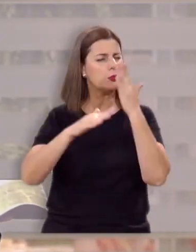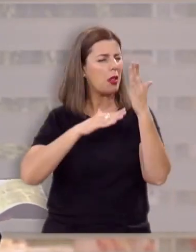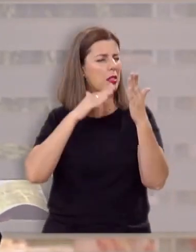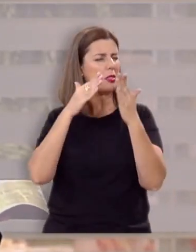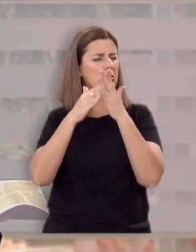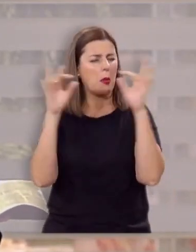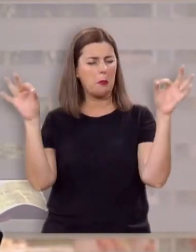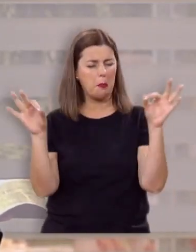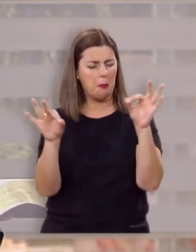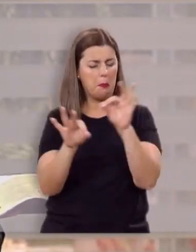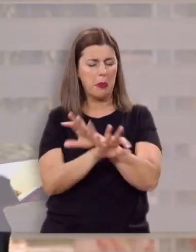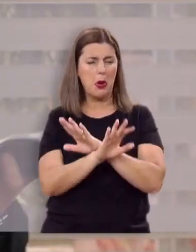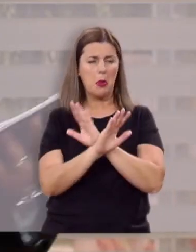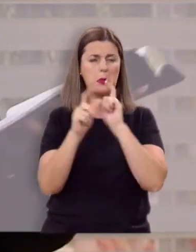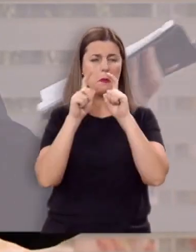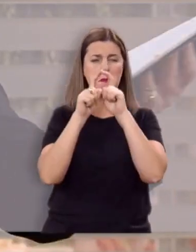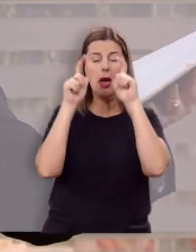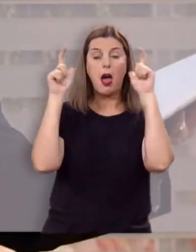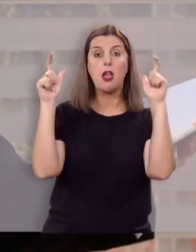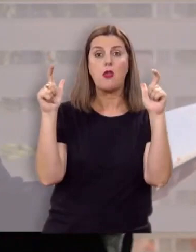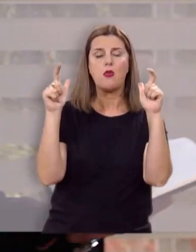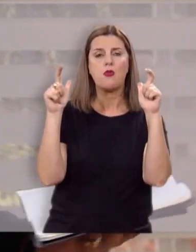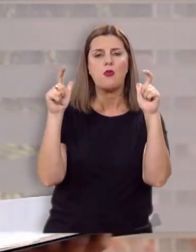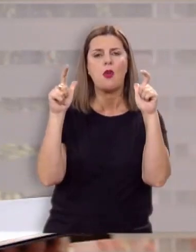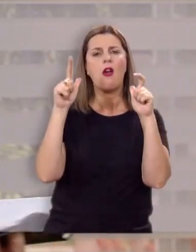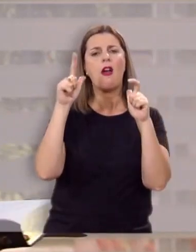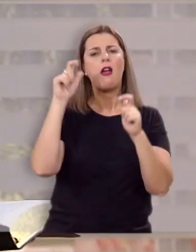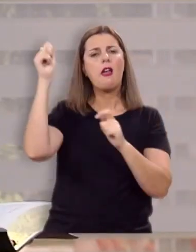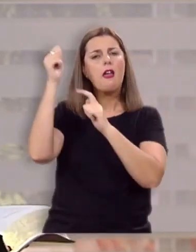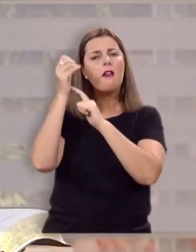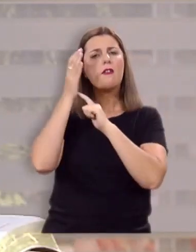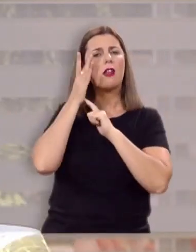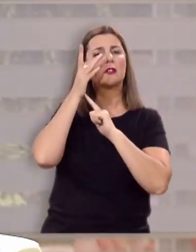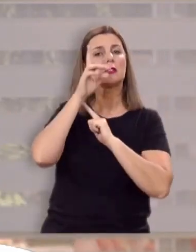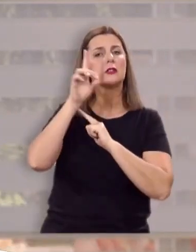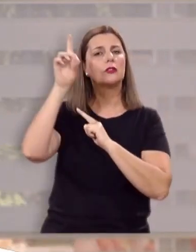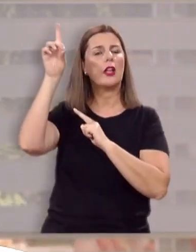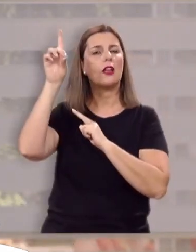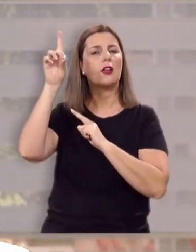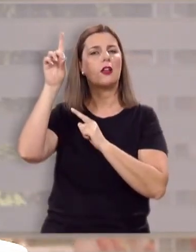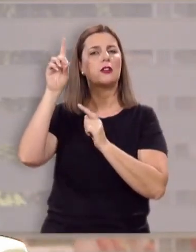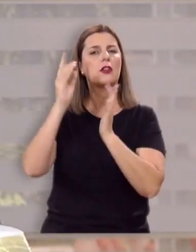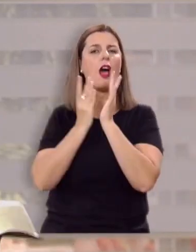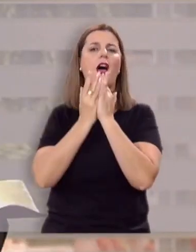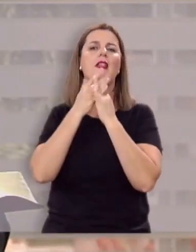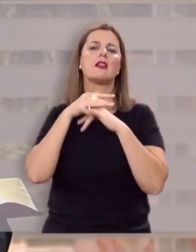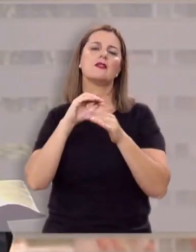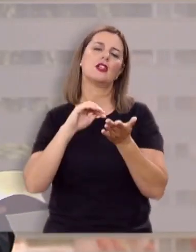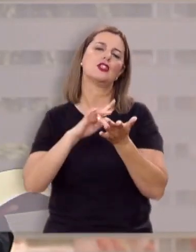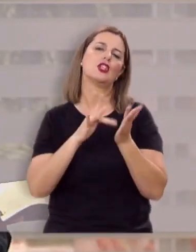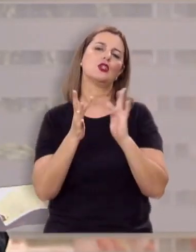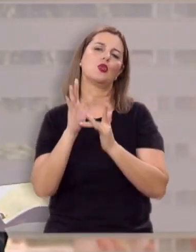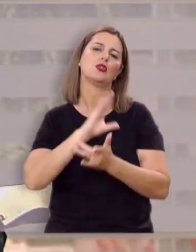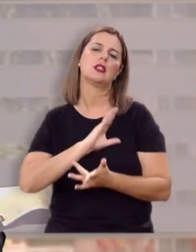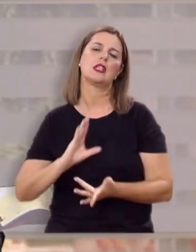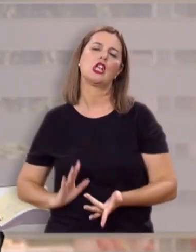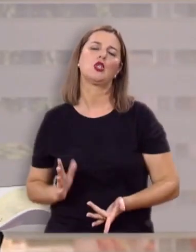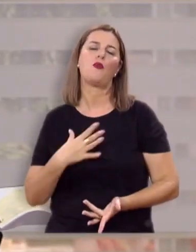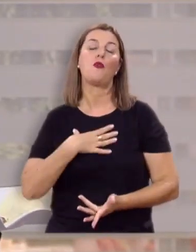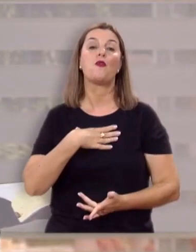e plena e cabal e completa e maiúscula revelação de Deus veio em Cristo, seu